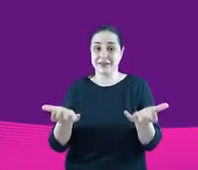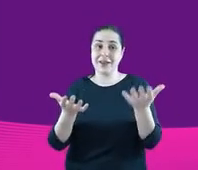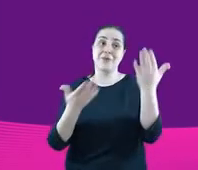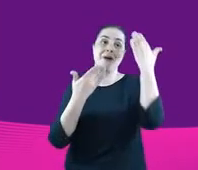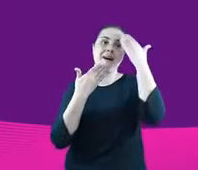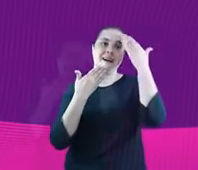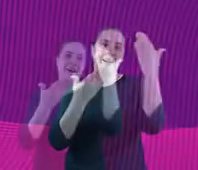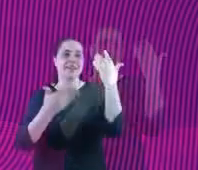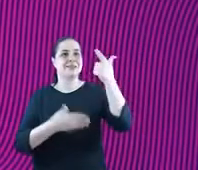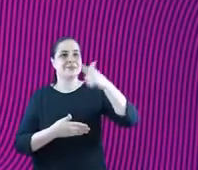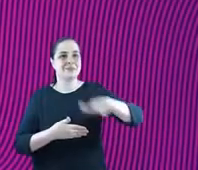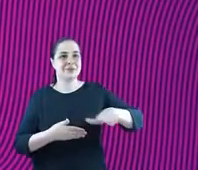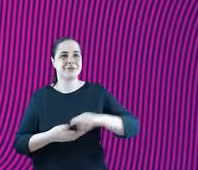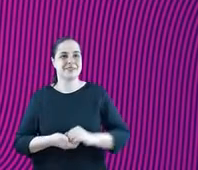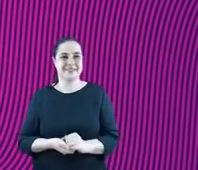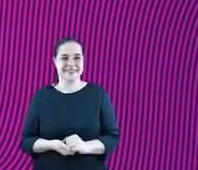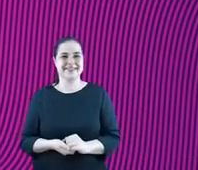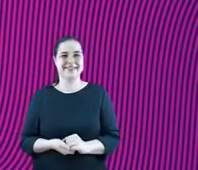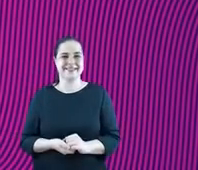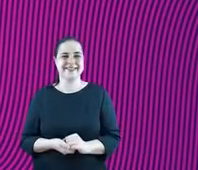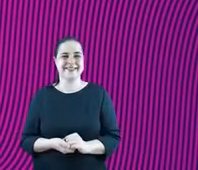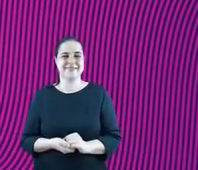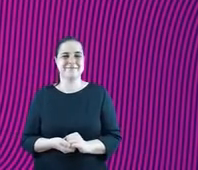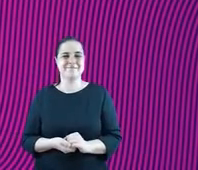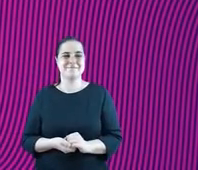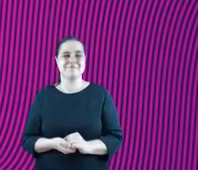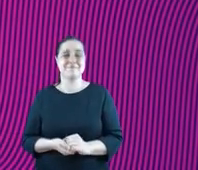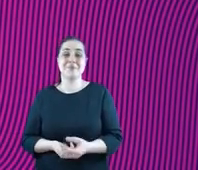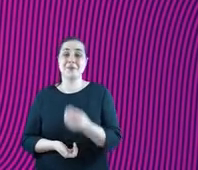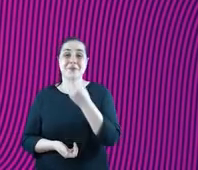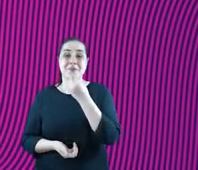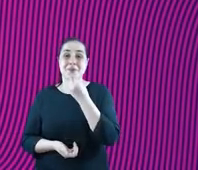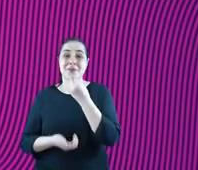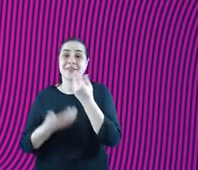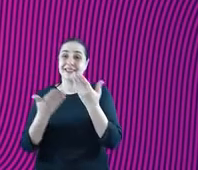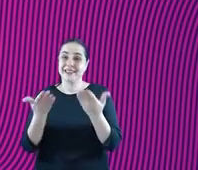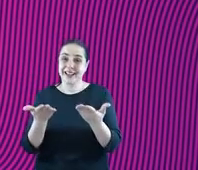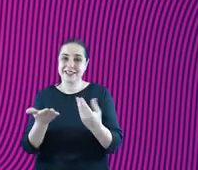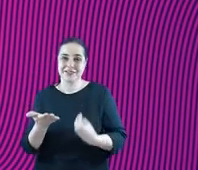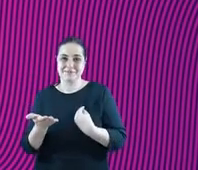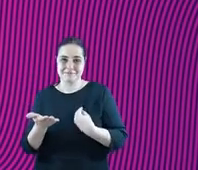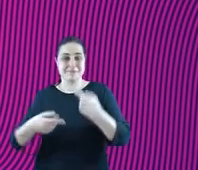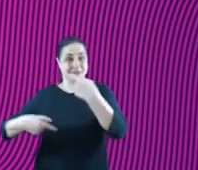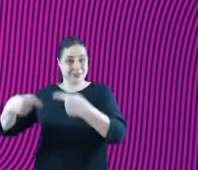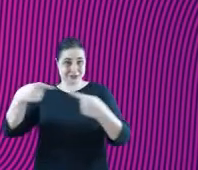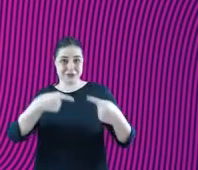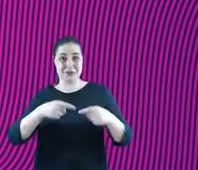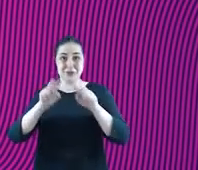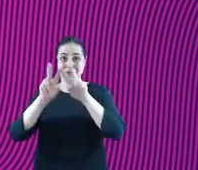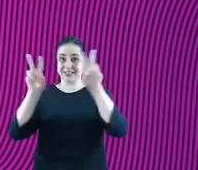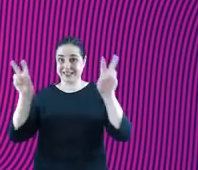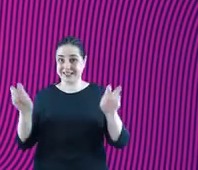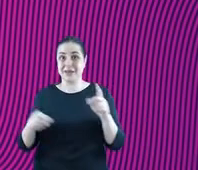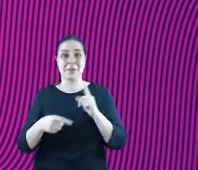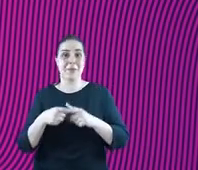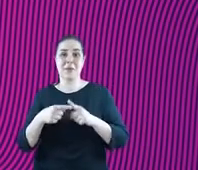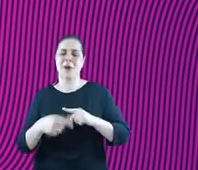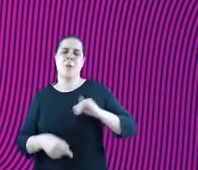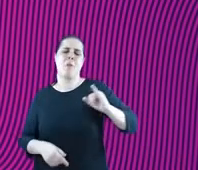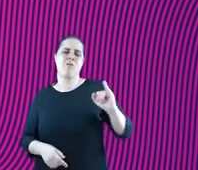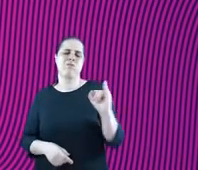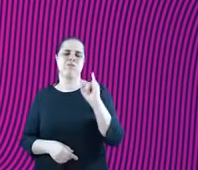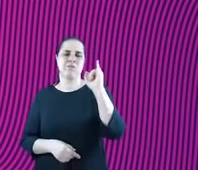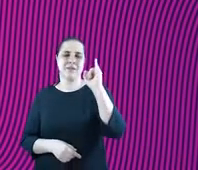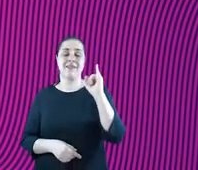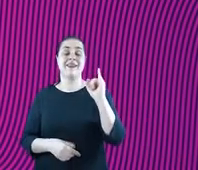vez e essa oportunidade de discutir esse tema que eu considero tão importante e